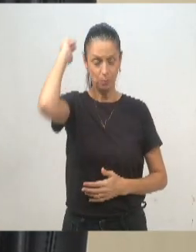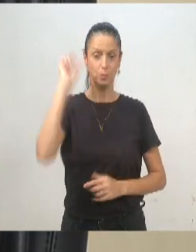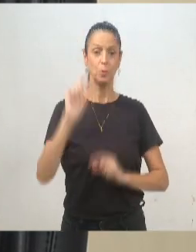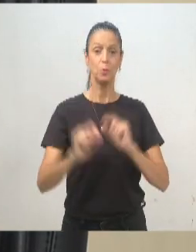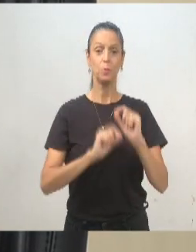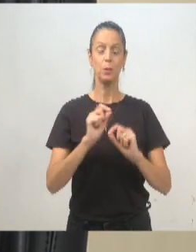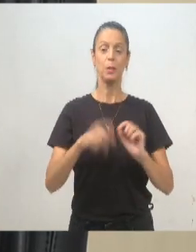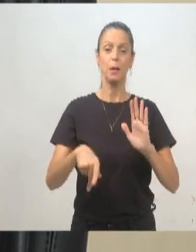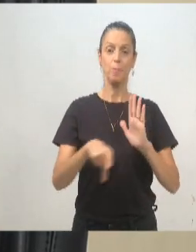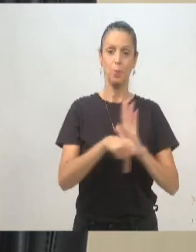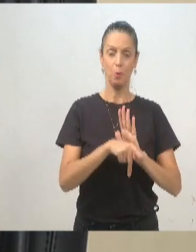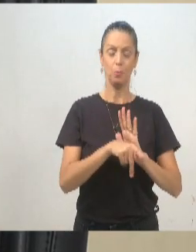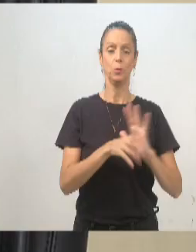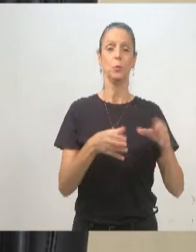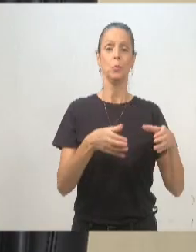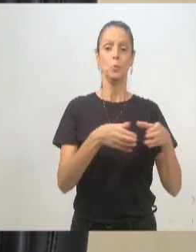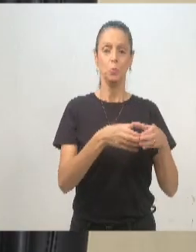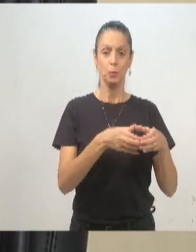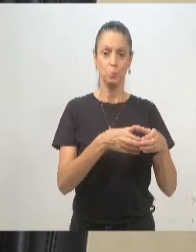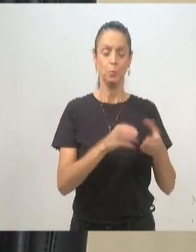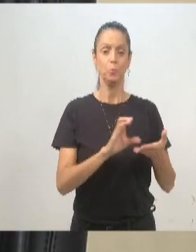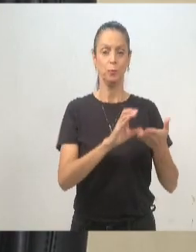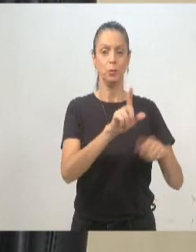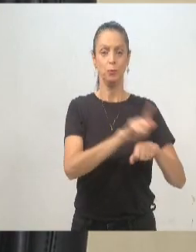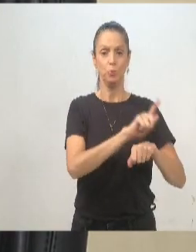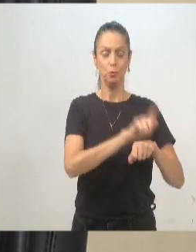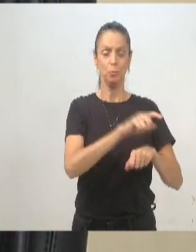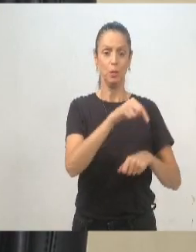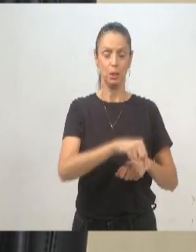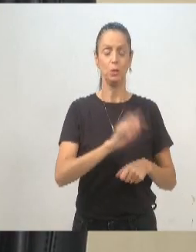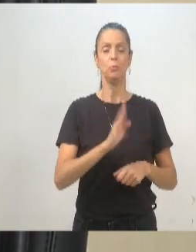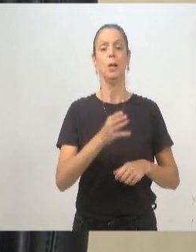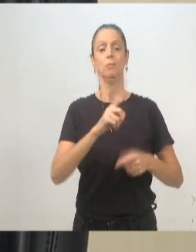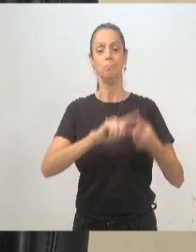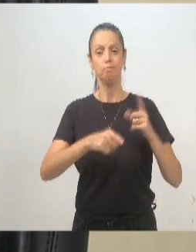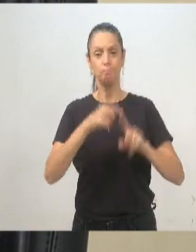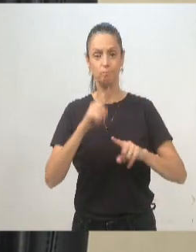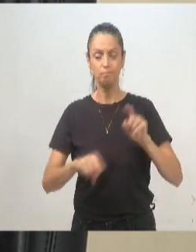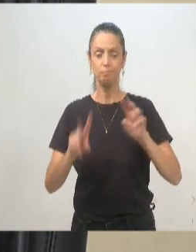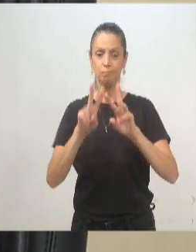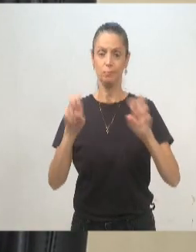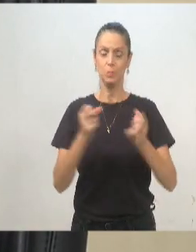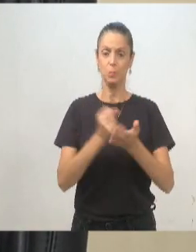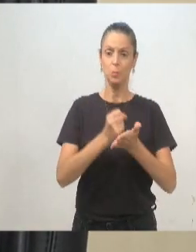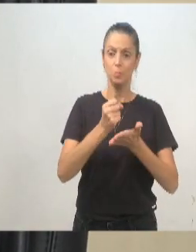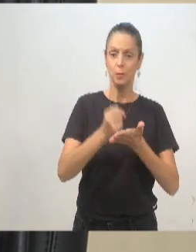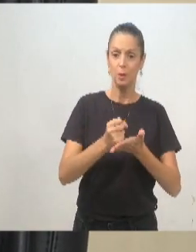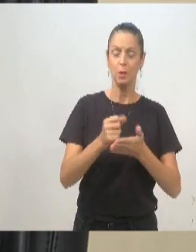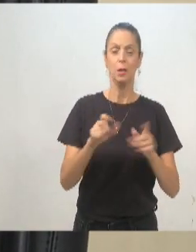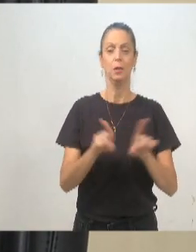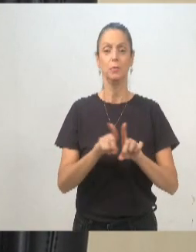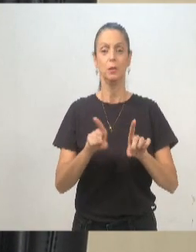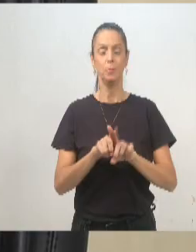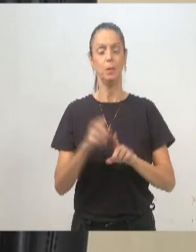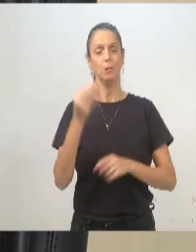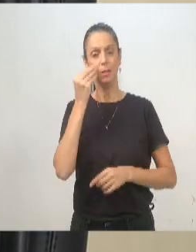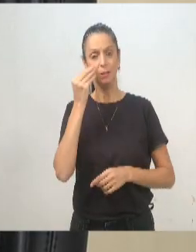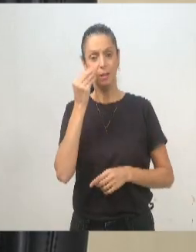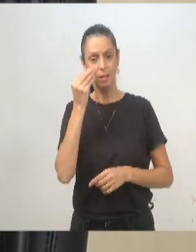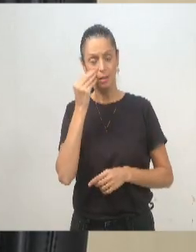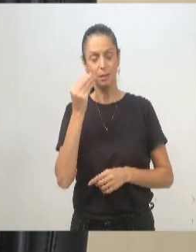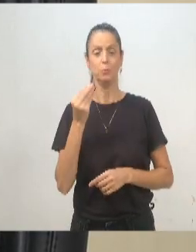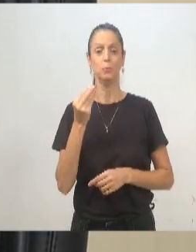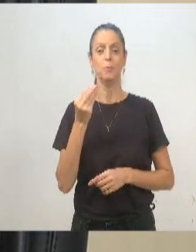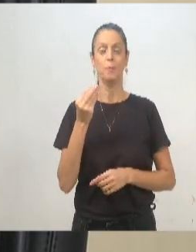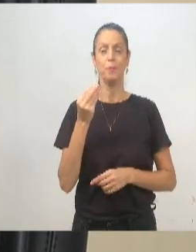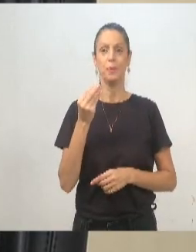às competências do comitê gestor, nós temos feito sim discussão de contratos, nós temos sim buscado a otimização para que a gente saia